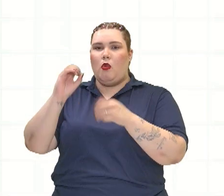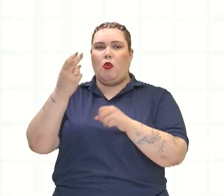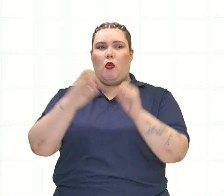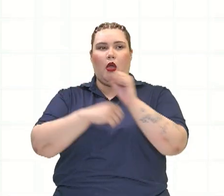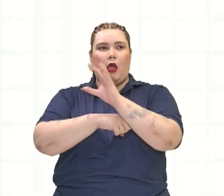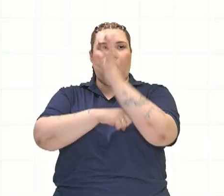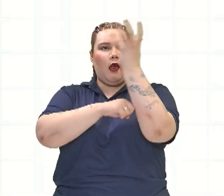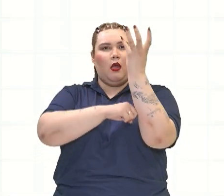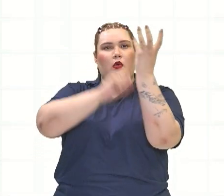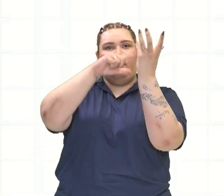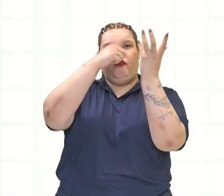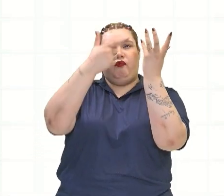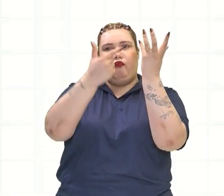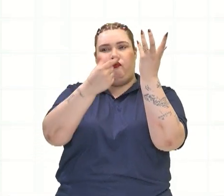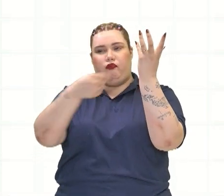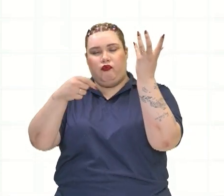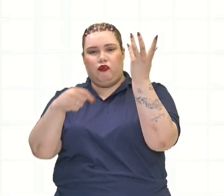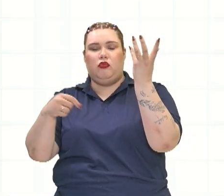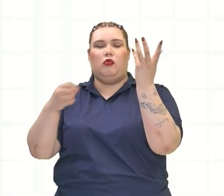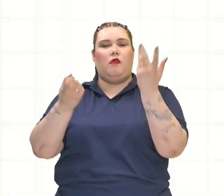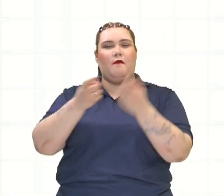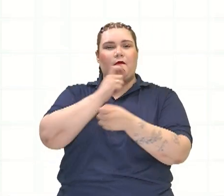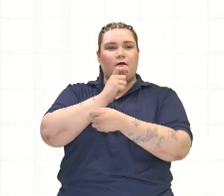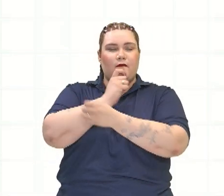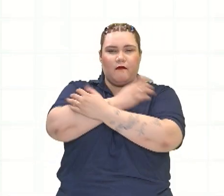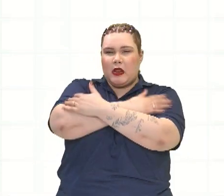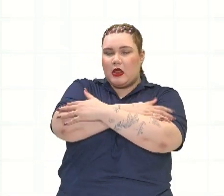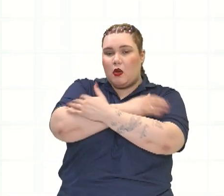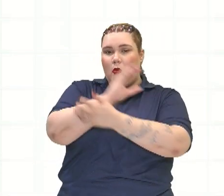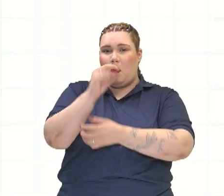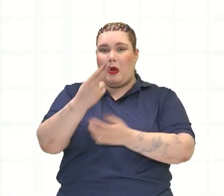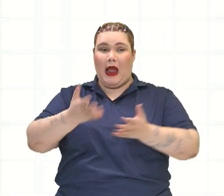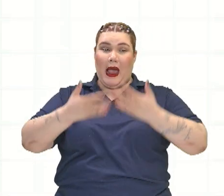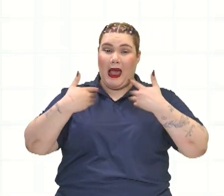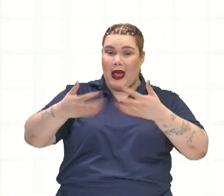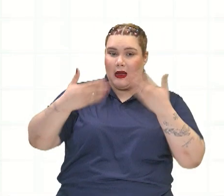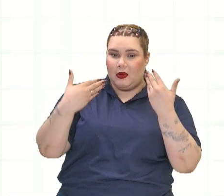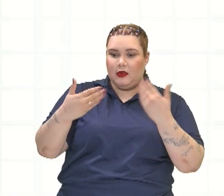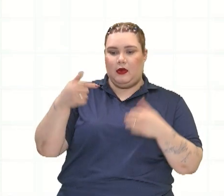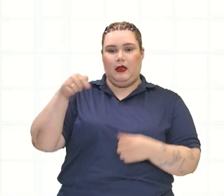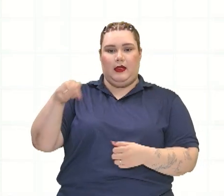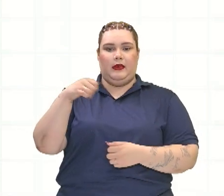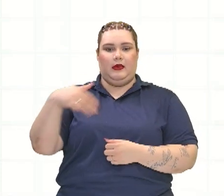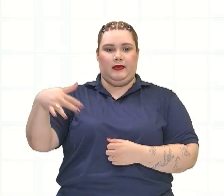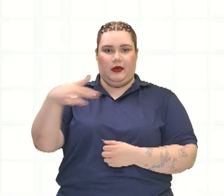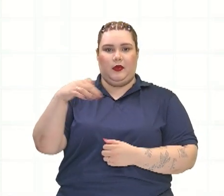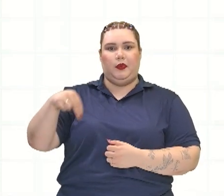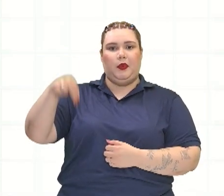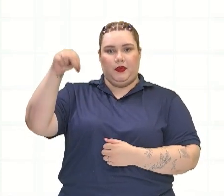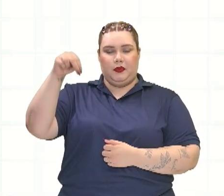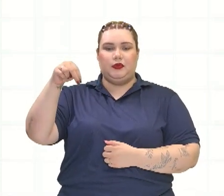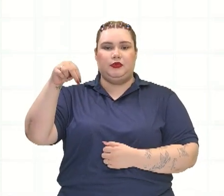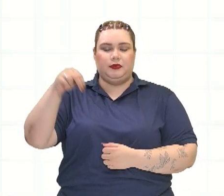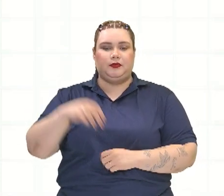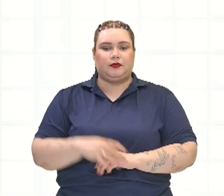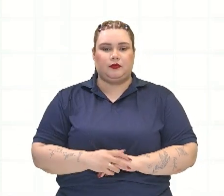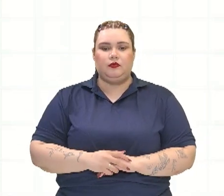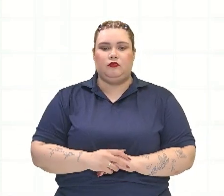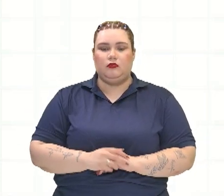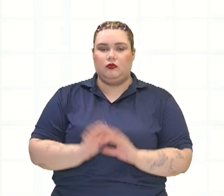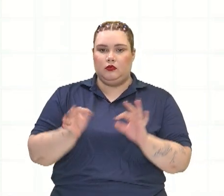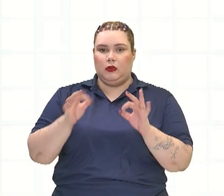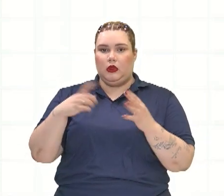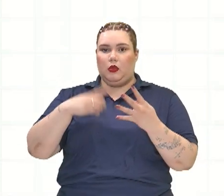do inverno bem frio, do verão bem quente, é aí nessa zona temperada norte, tá? Nós temos aí essas